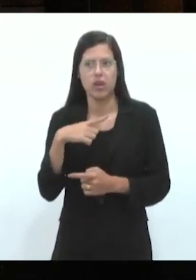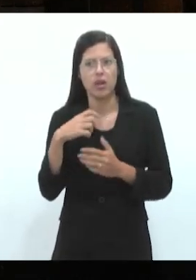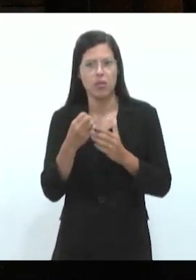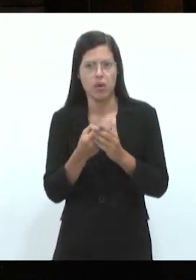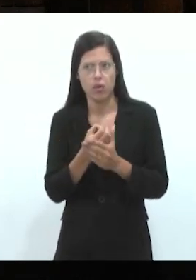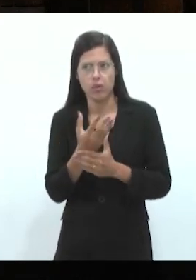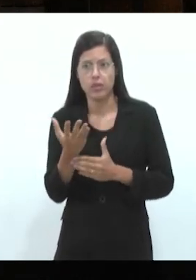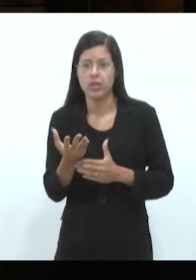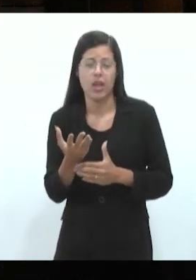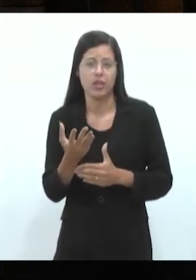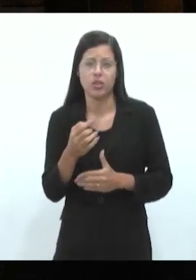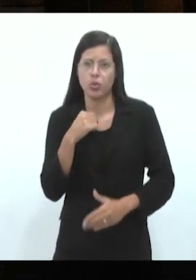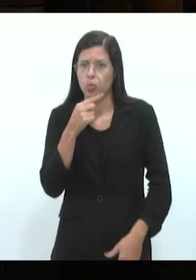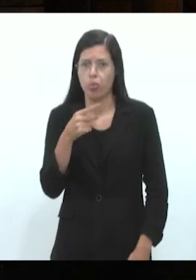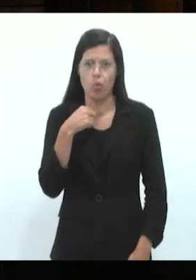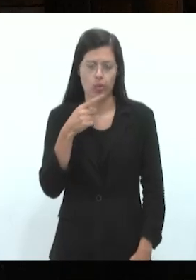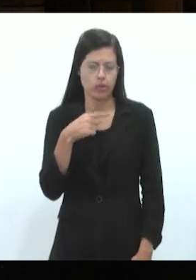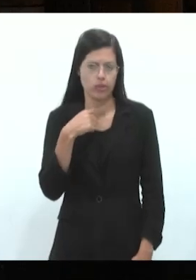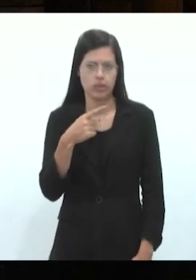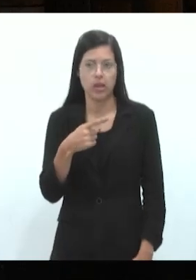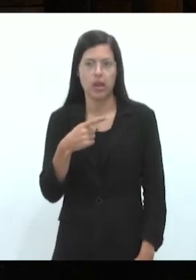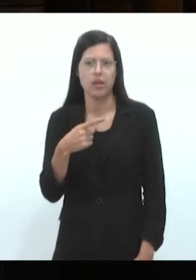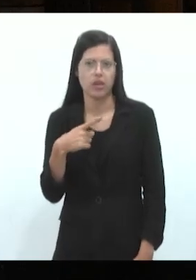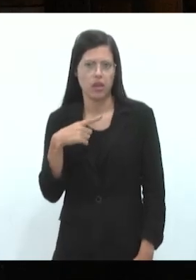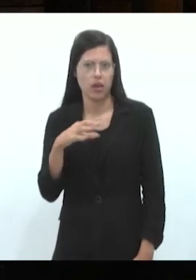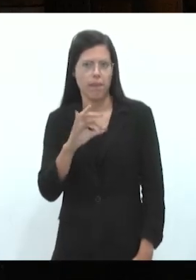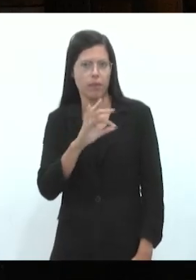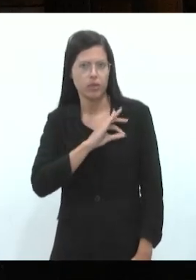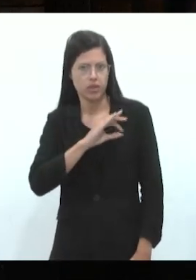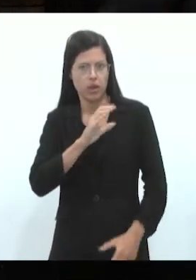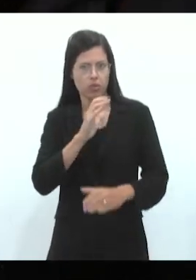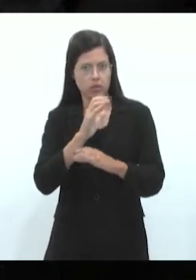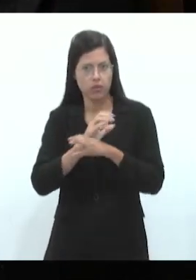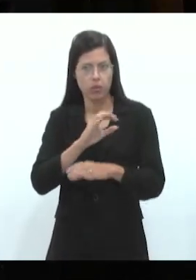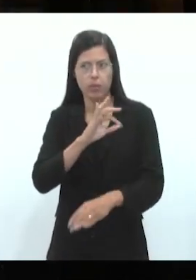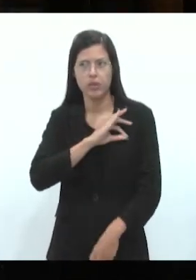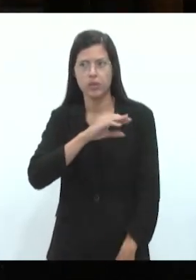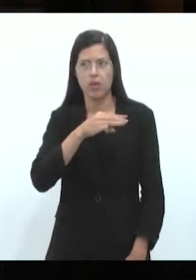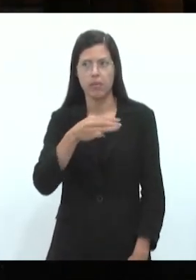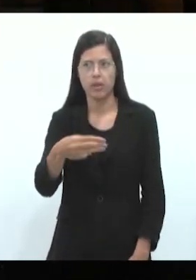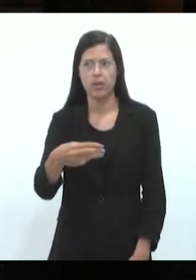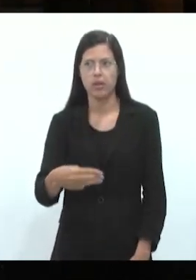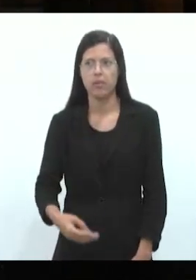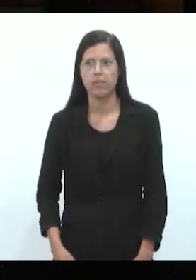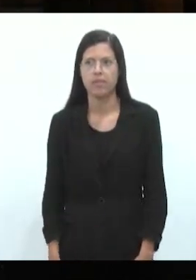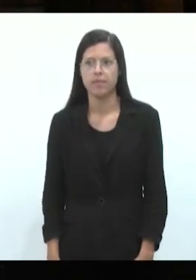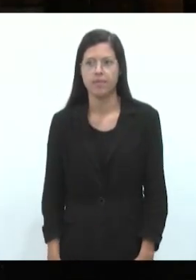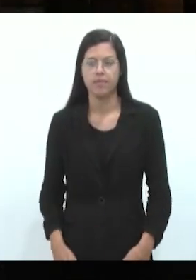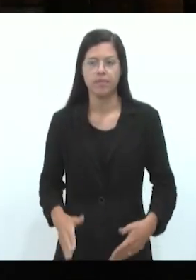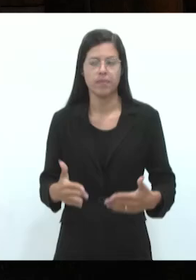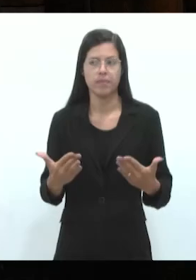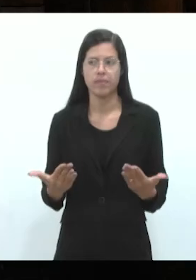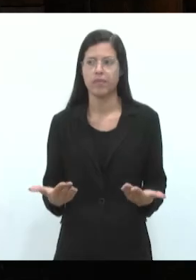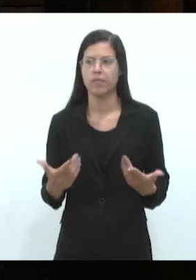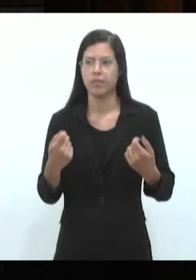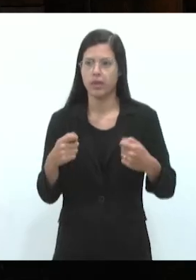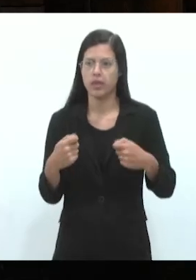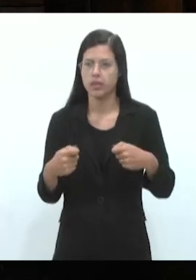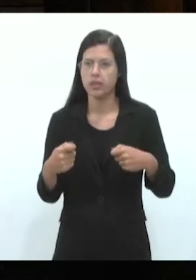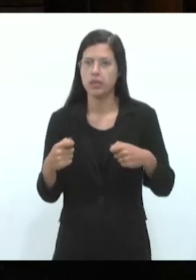ainda insuficientes de policiais civis e militares. Ora, então tem que